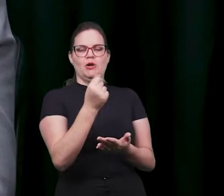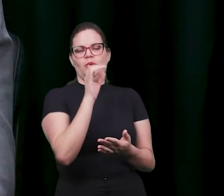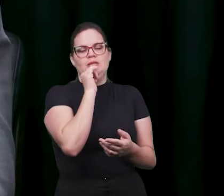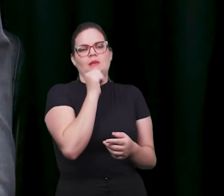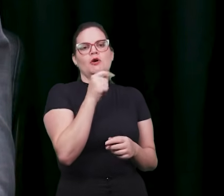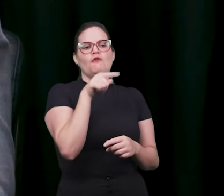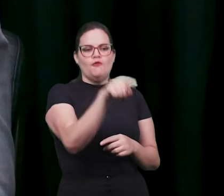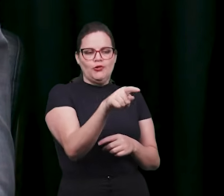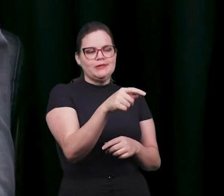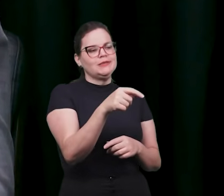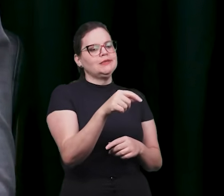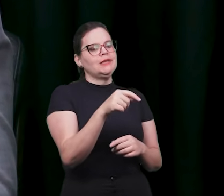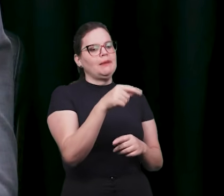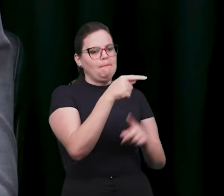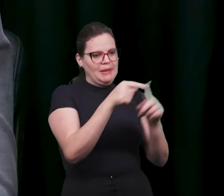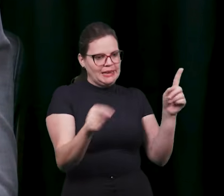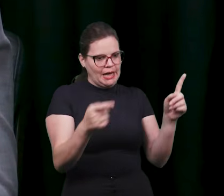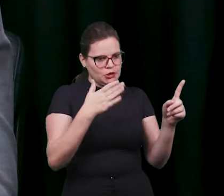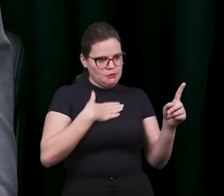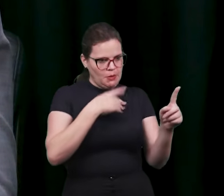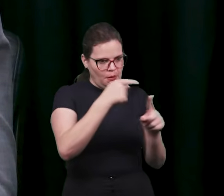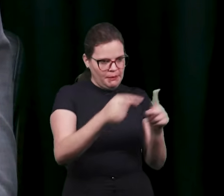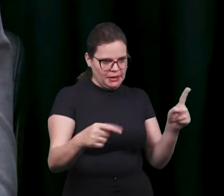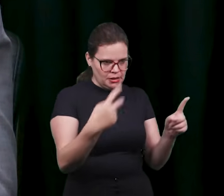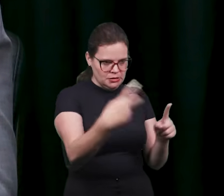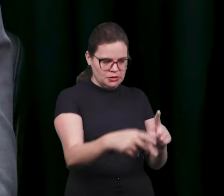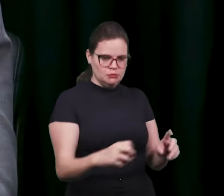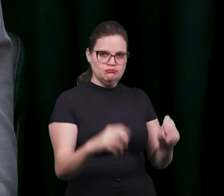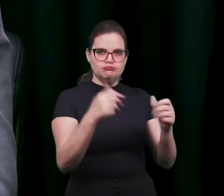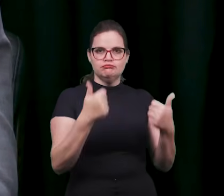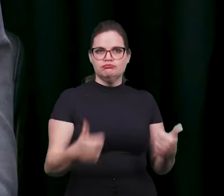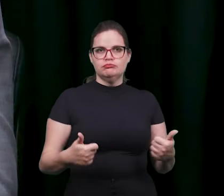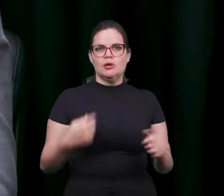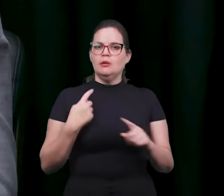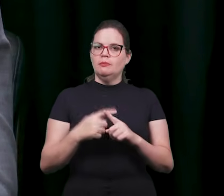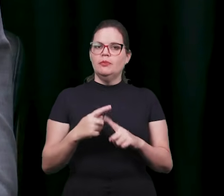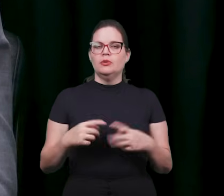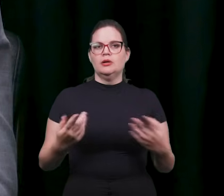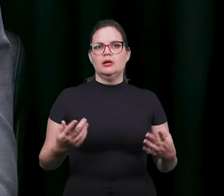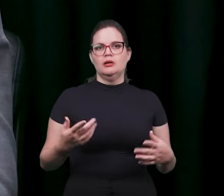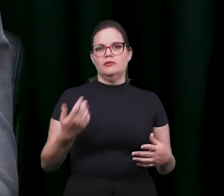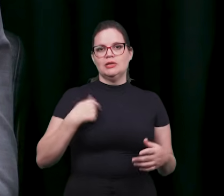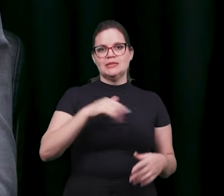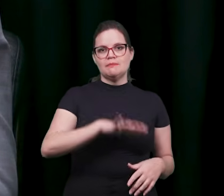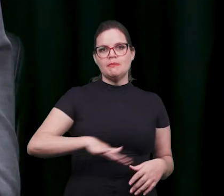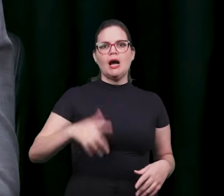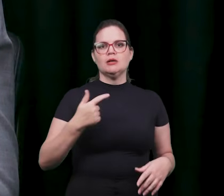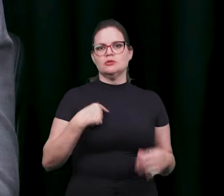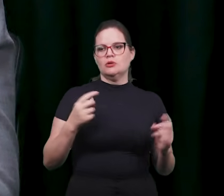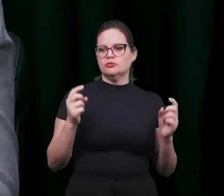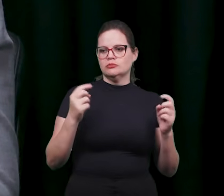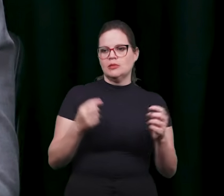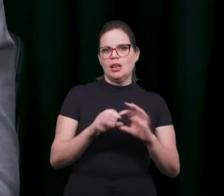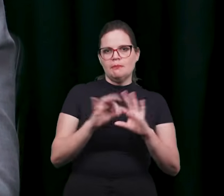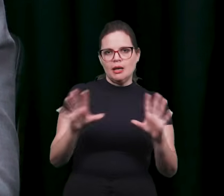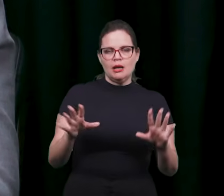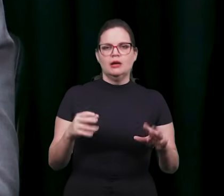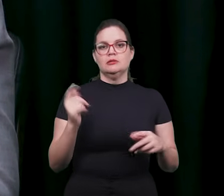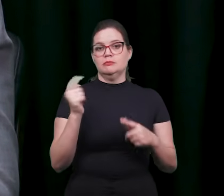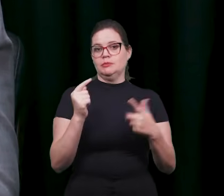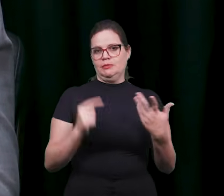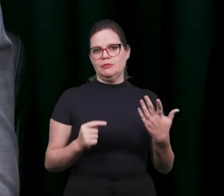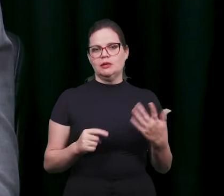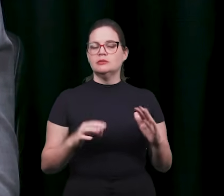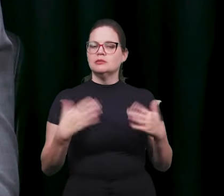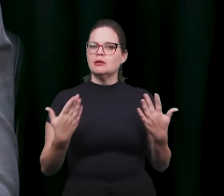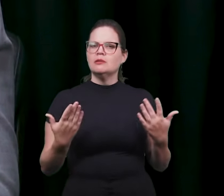um pedaço do seu faturamento ali no salão, que é justo, que é uma contrapartida pelo seu espaço, pela clientela. Então, por